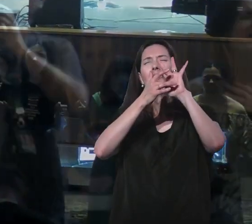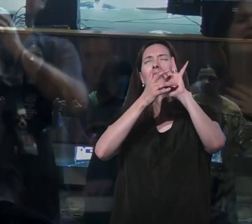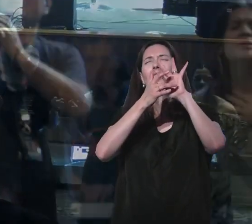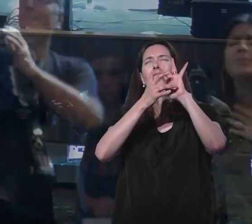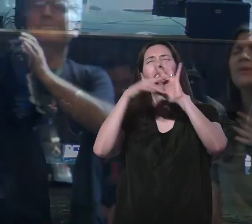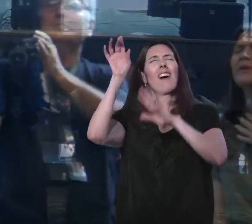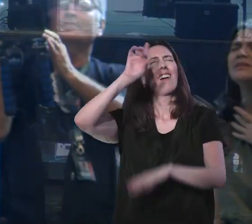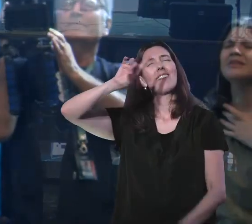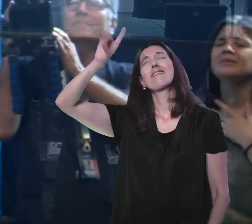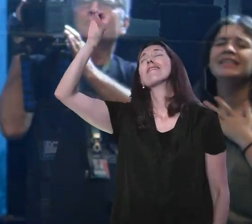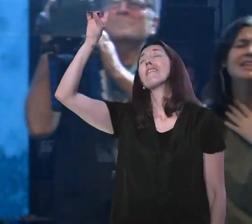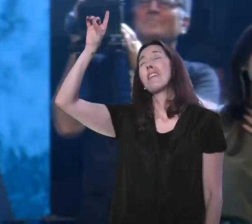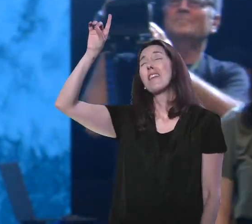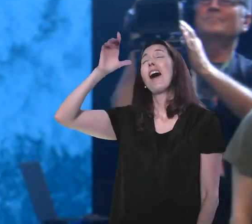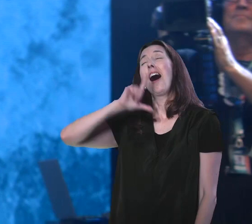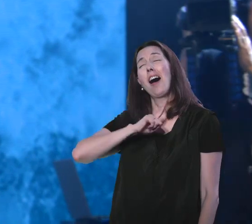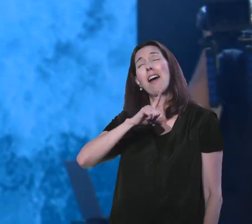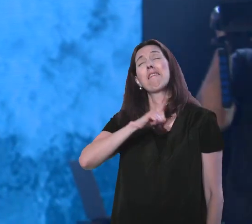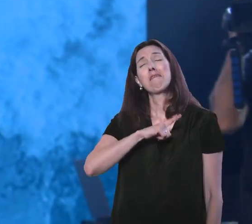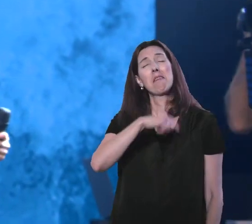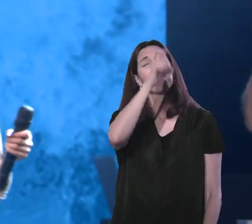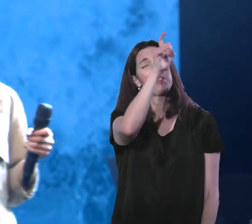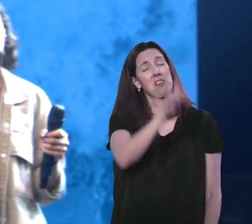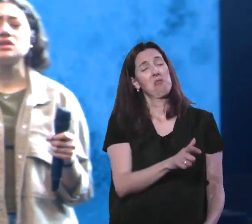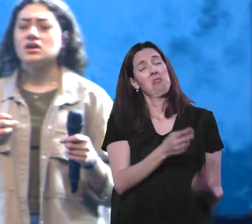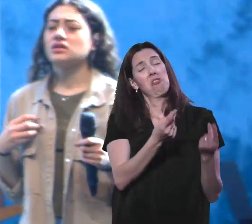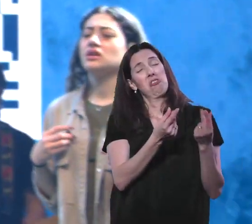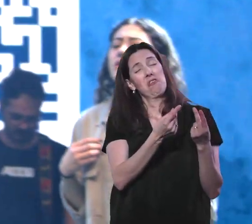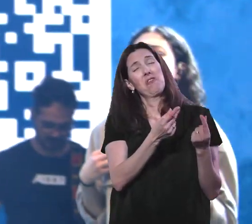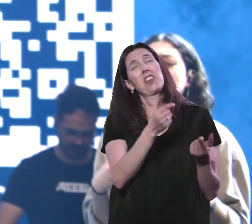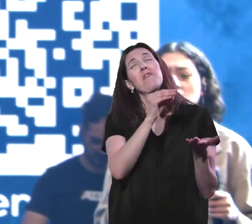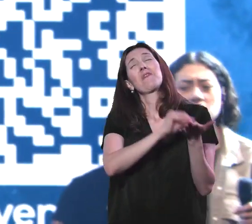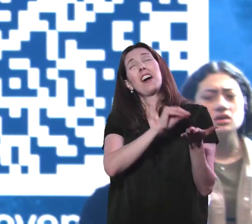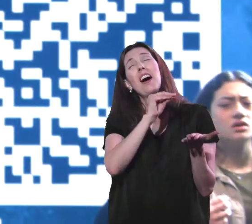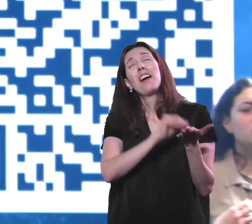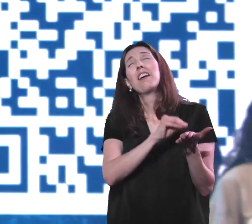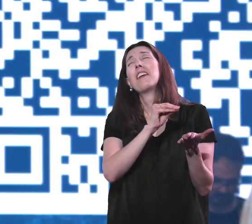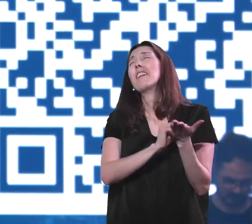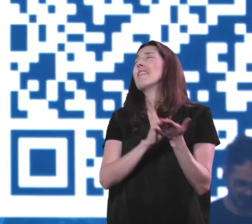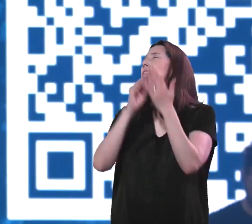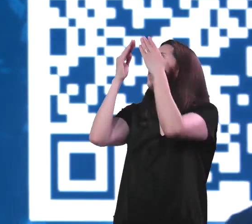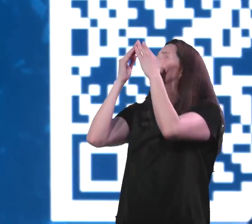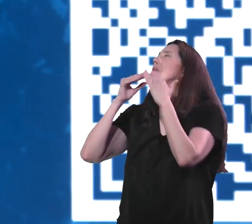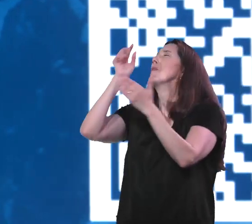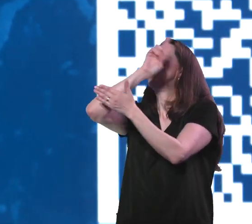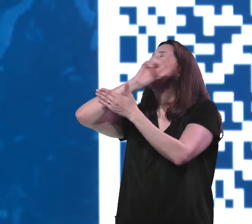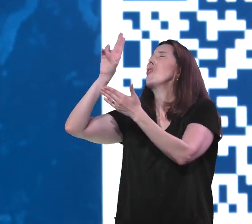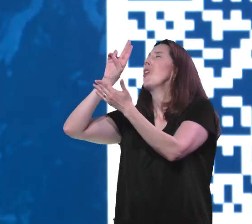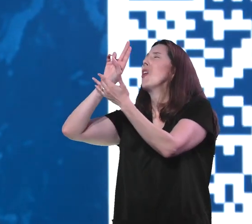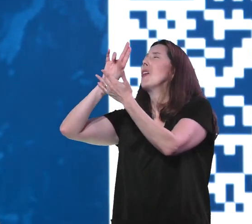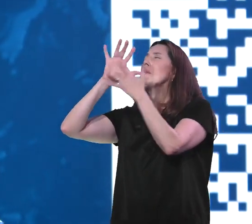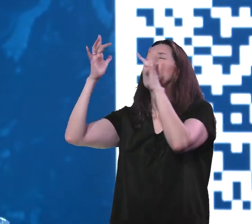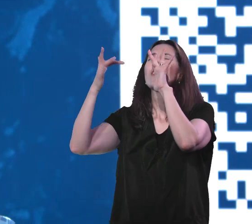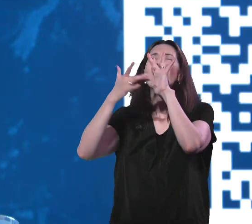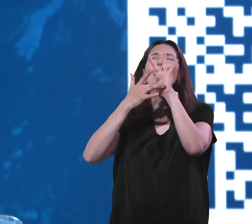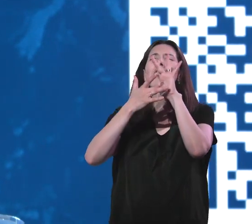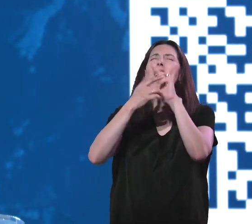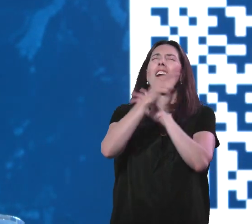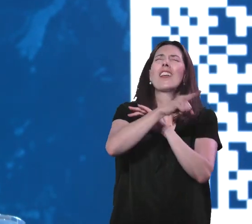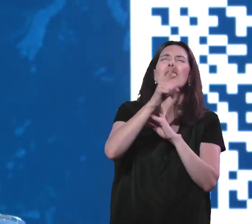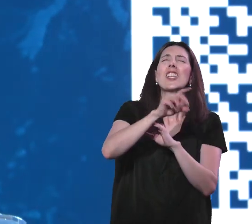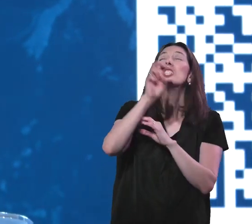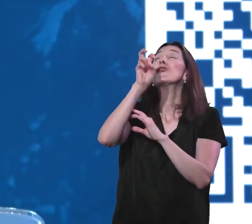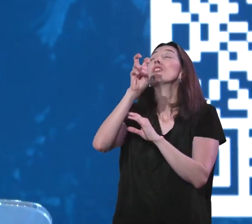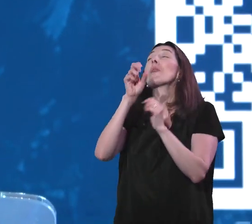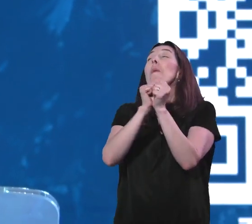Ah, Deus, tem pessoas com dificuldades financeiras. Pai, eu quero pedir em nome de Jesus, multiplica os 5 pães e os